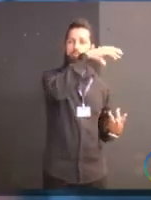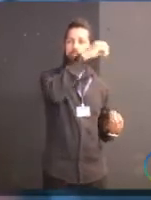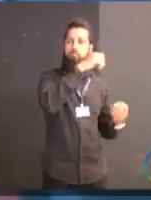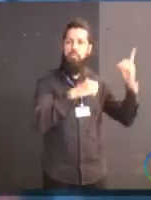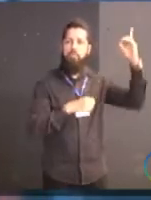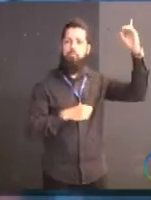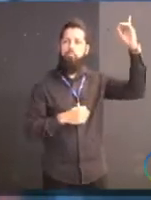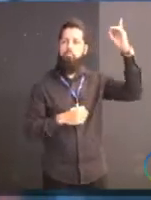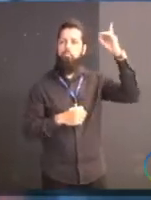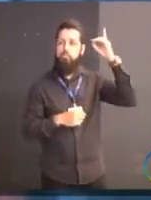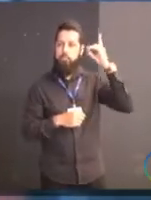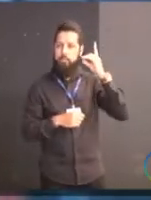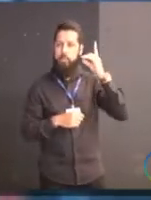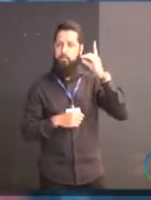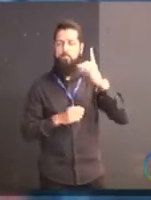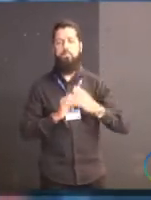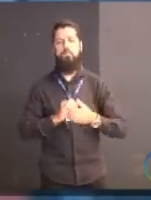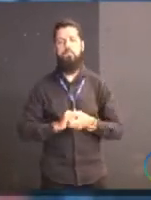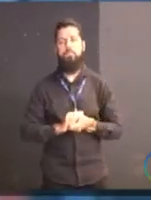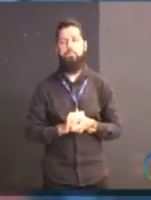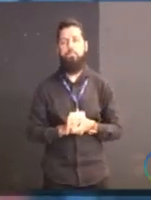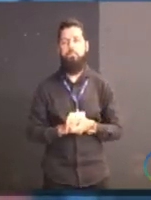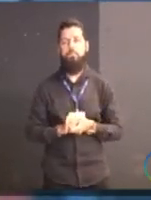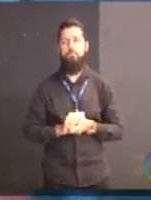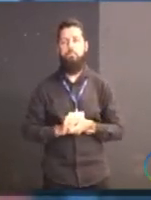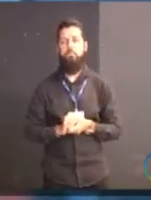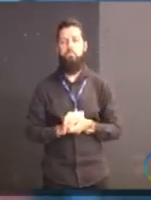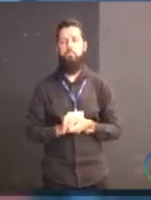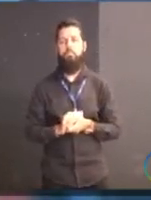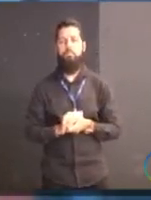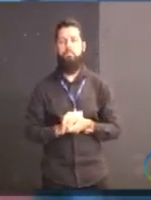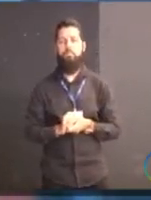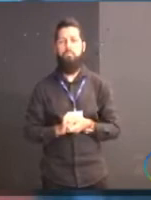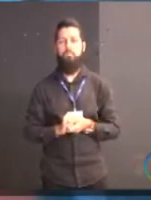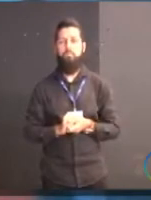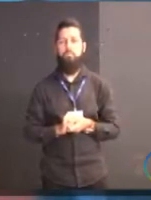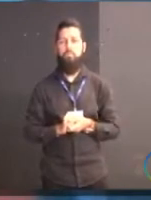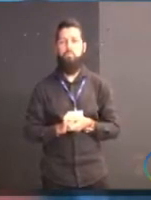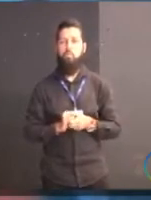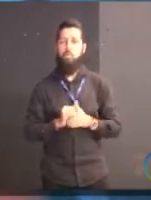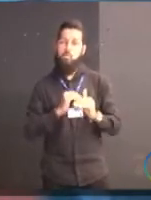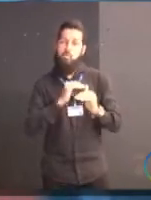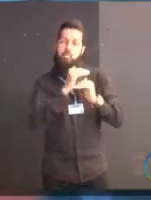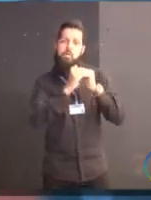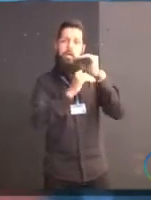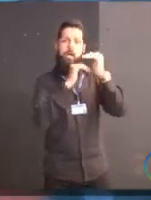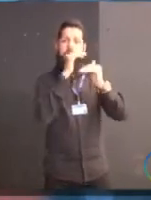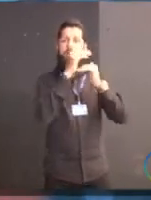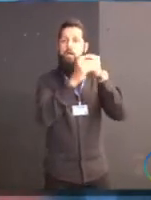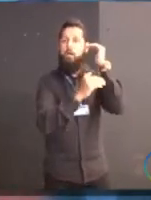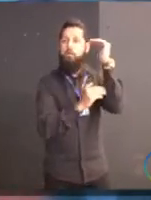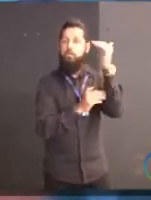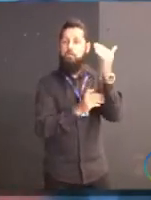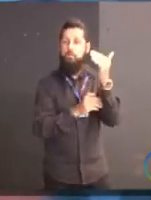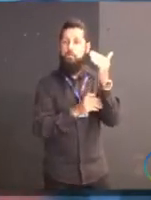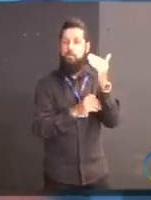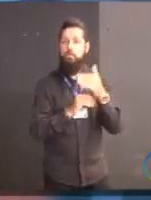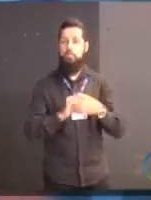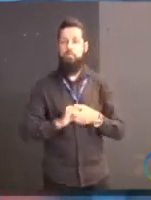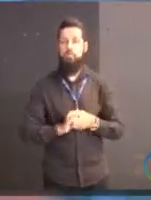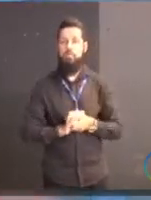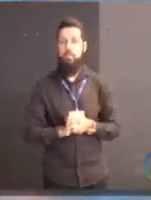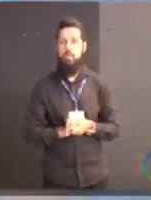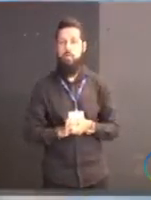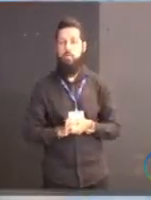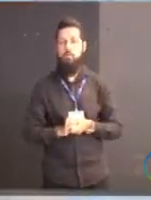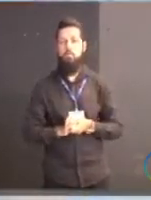suprema em confronto com a evolução dos chamados terrícolas que